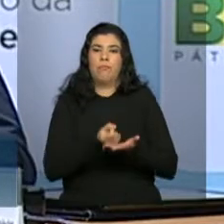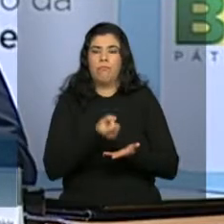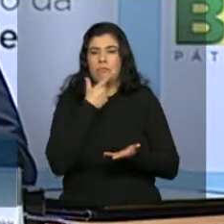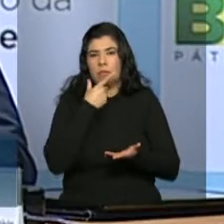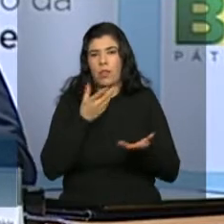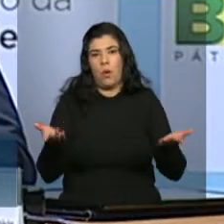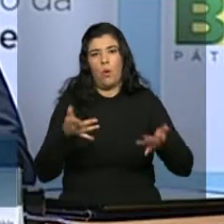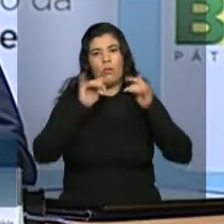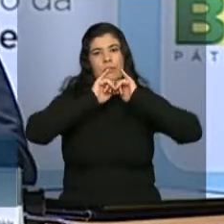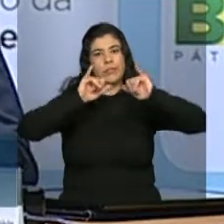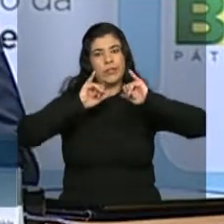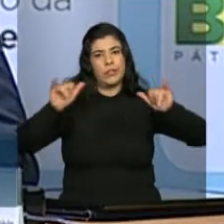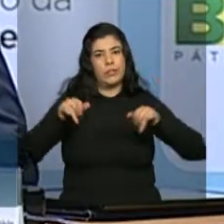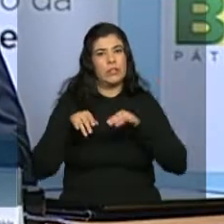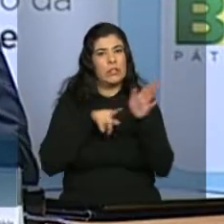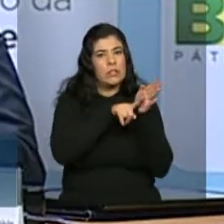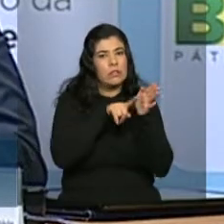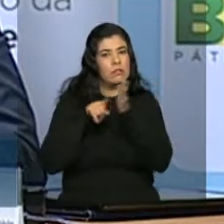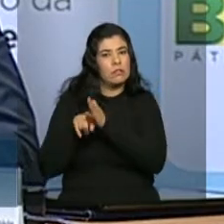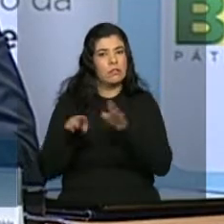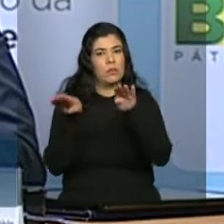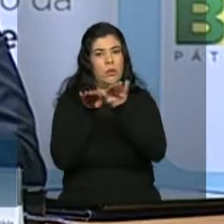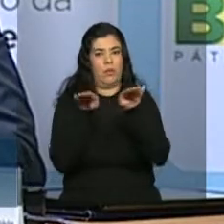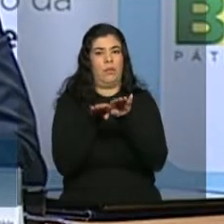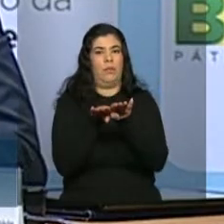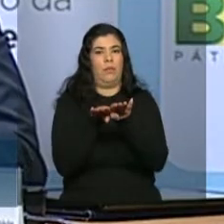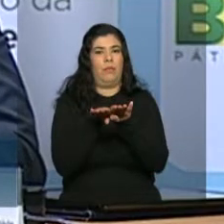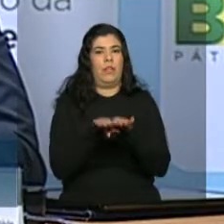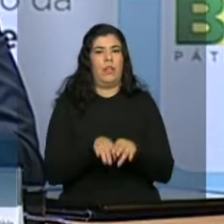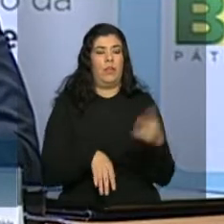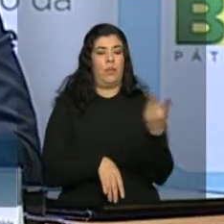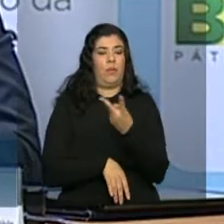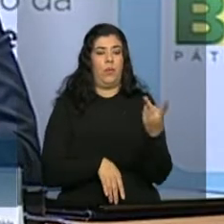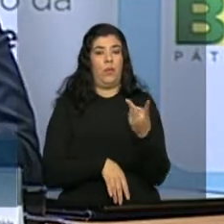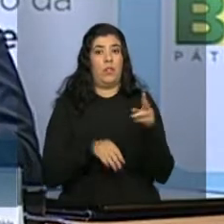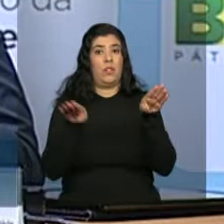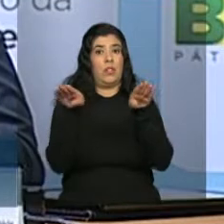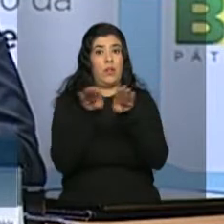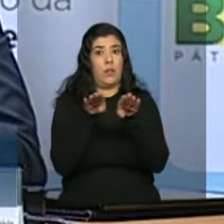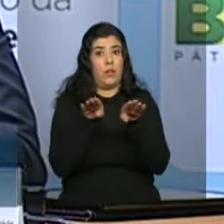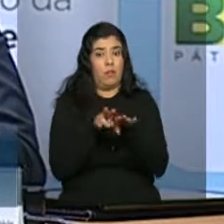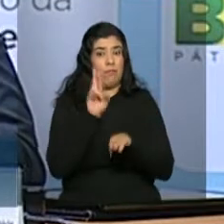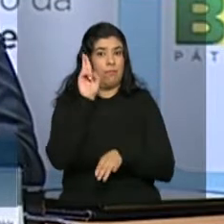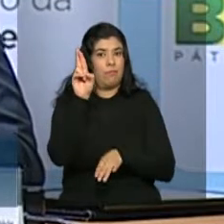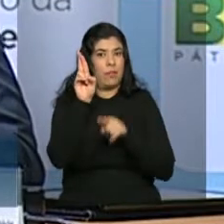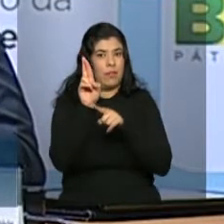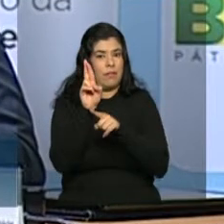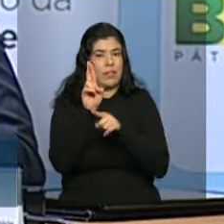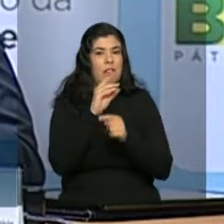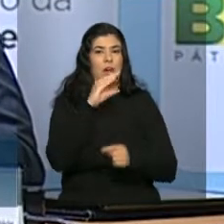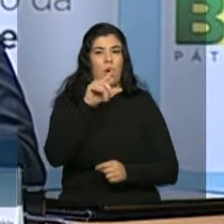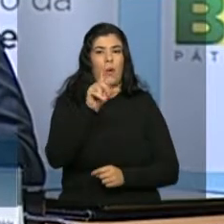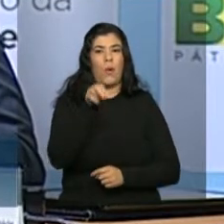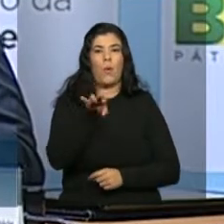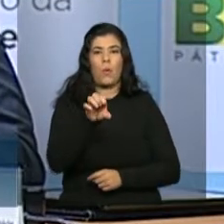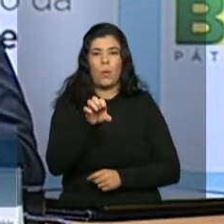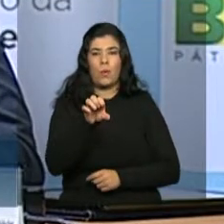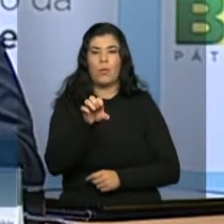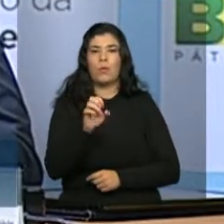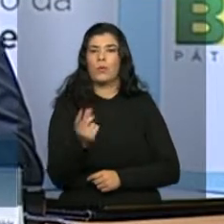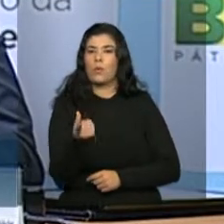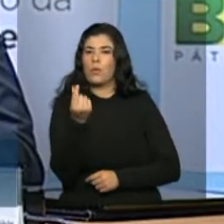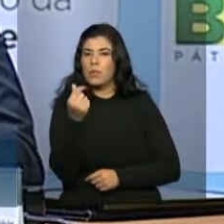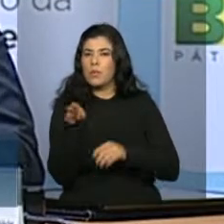é está sendo divulgado hoje o produto que é igual ao produto de referência e portanto um clone ou mesmo produto é o mesmo preço do medicamento